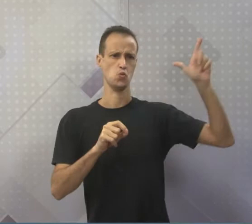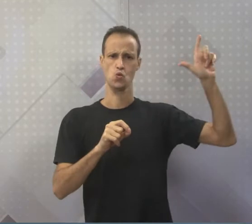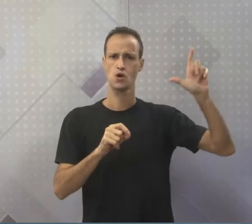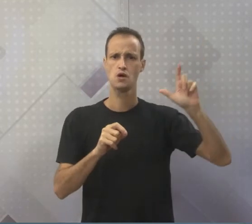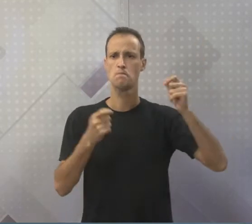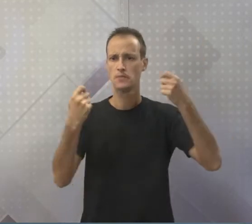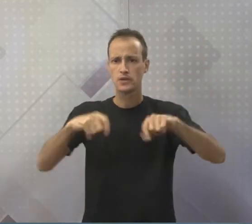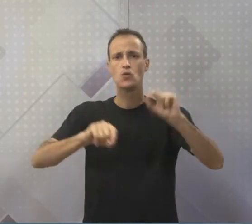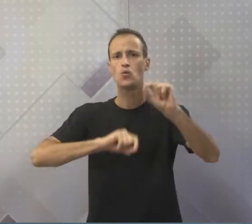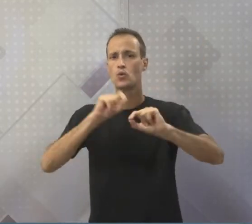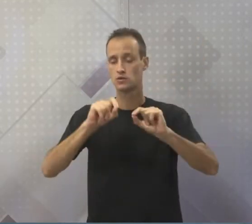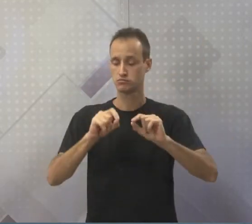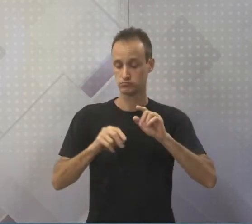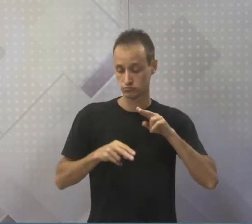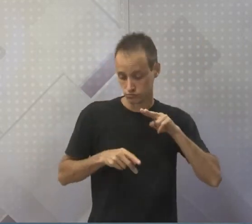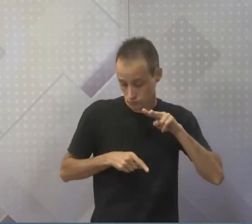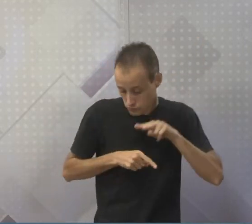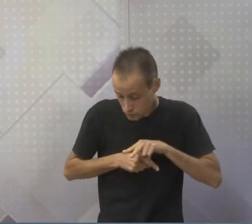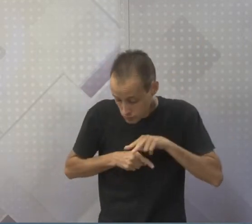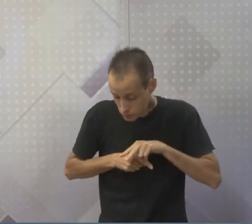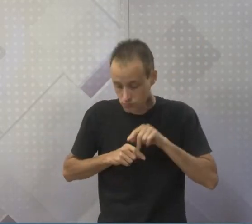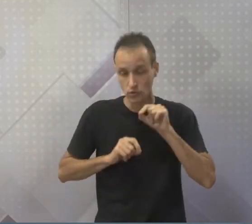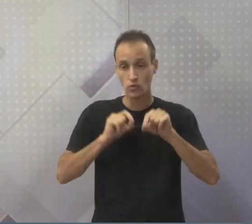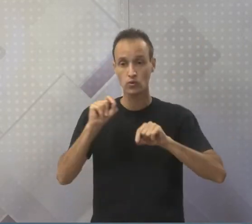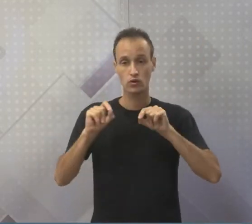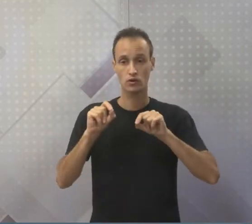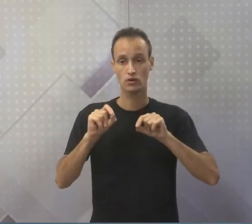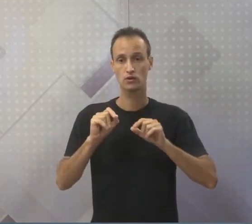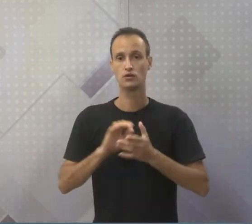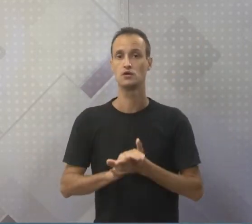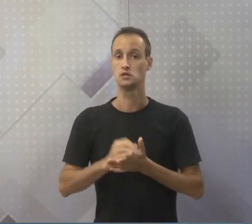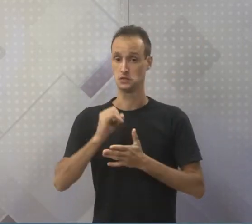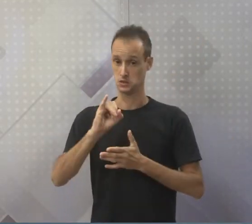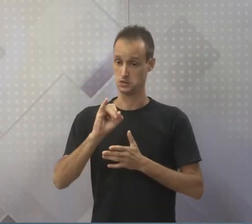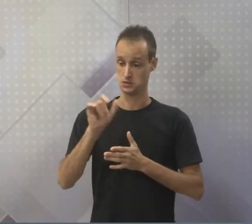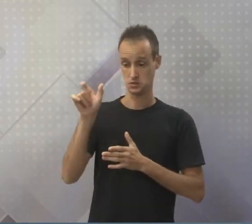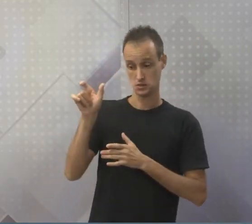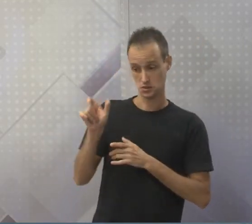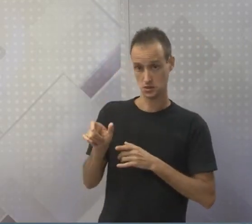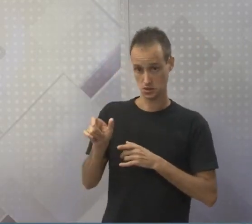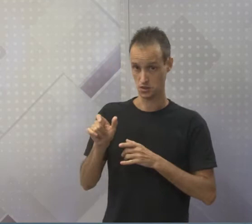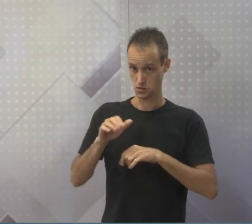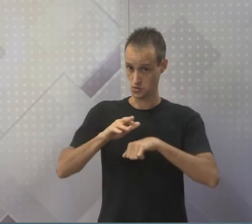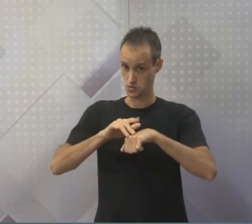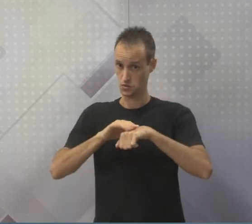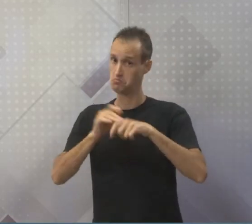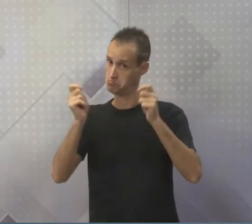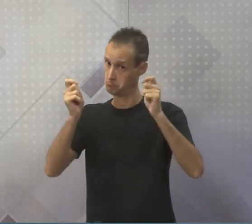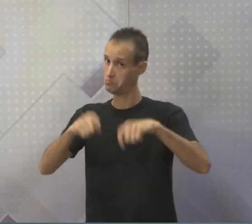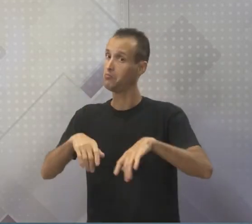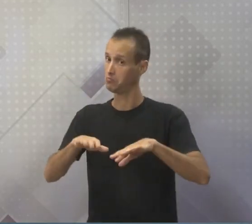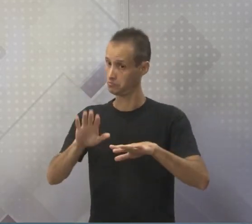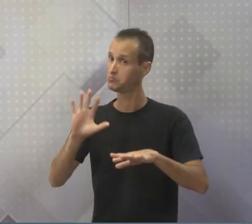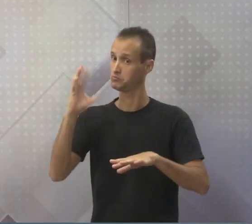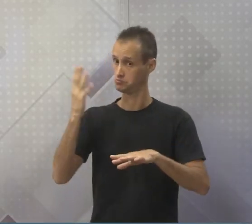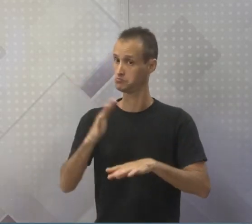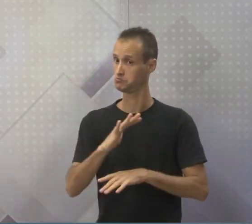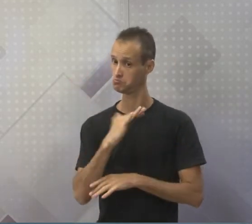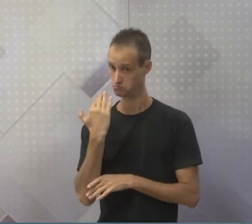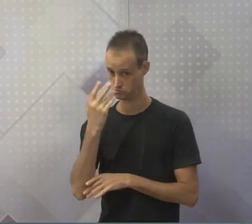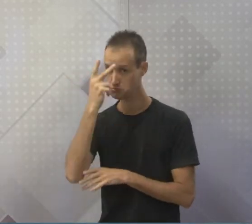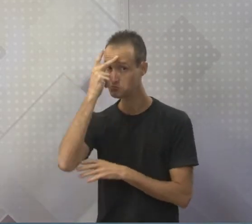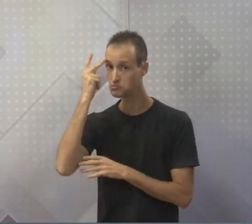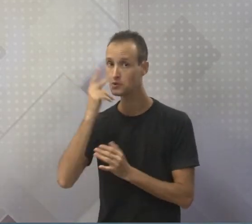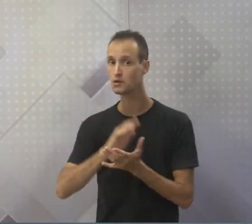também, muita atenção para com ela, mas que em caso particular, essa daqui pode levar o indivíduo à morte,